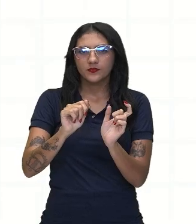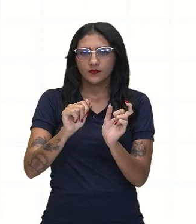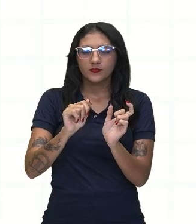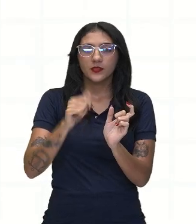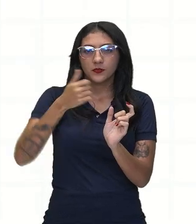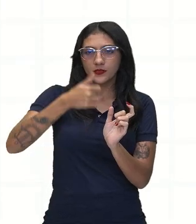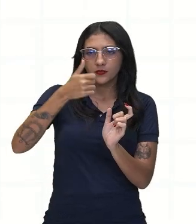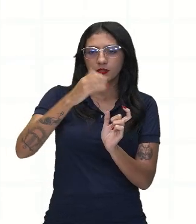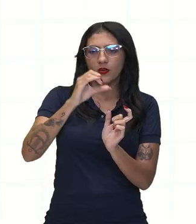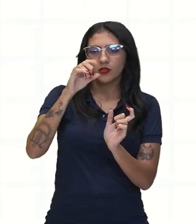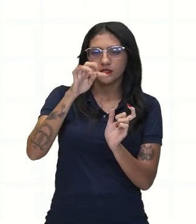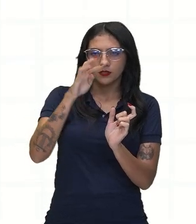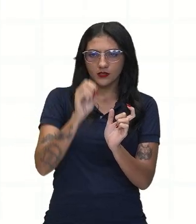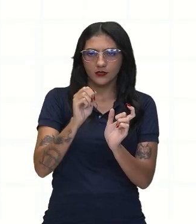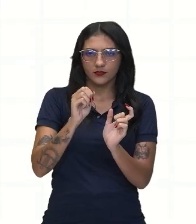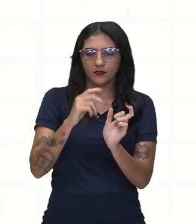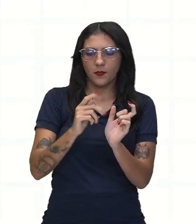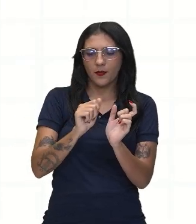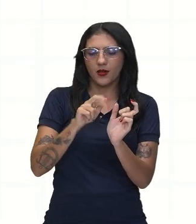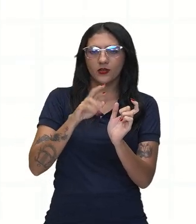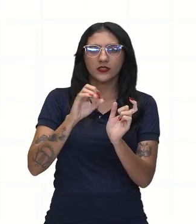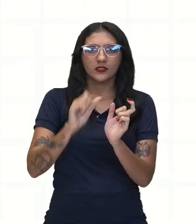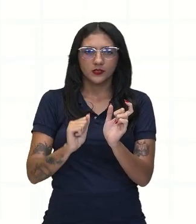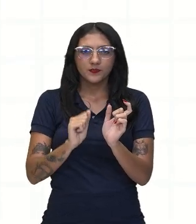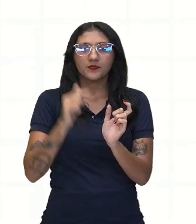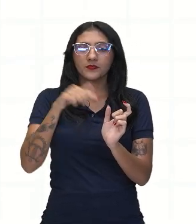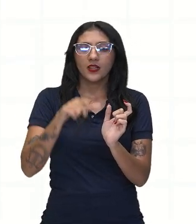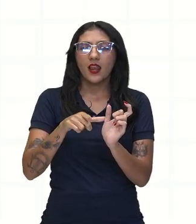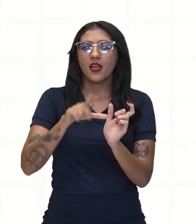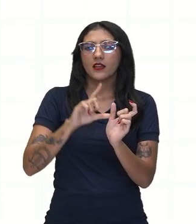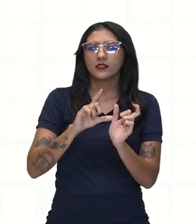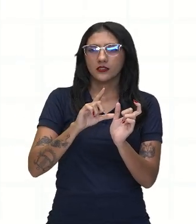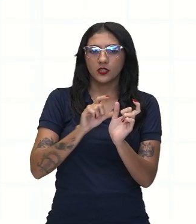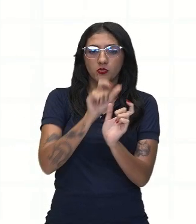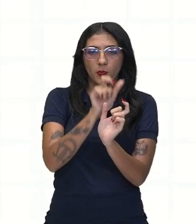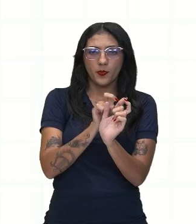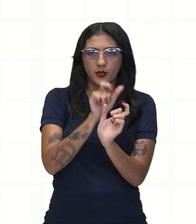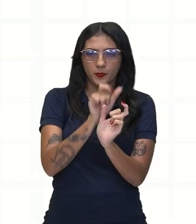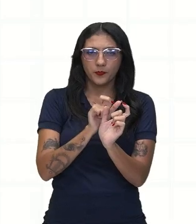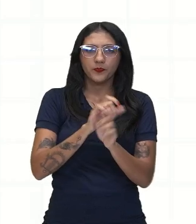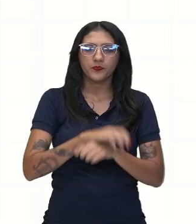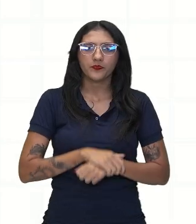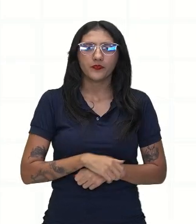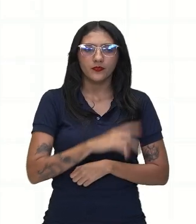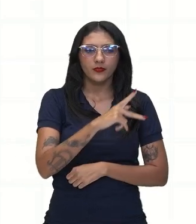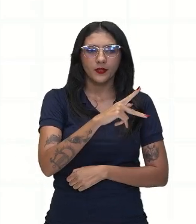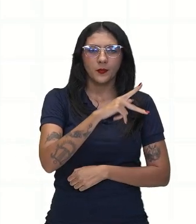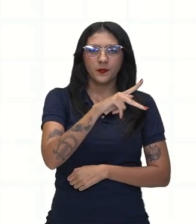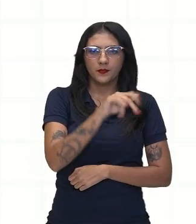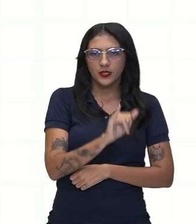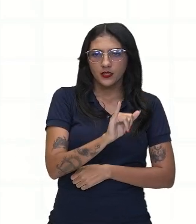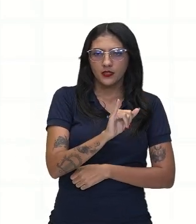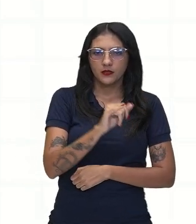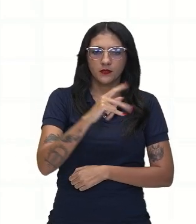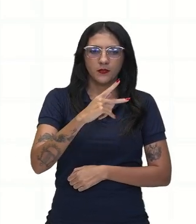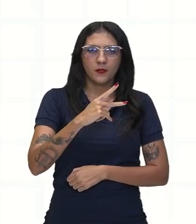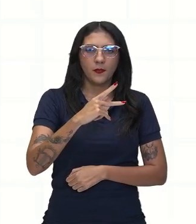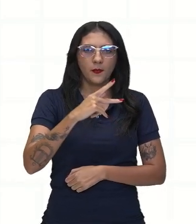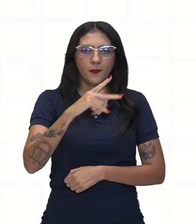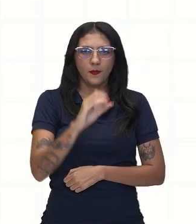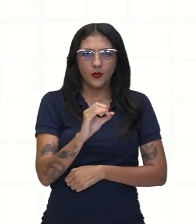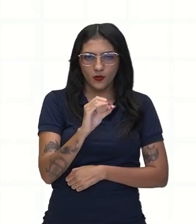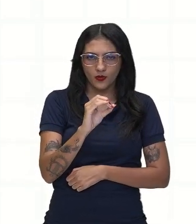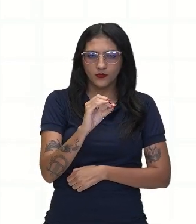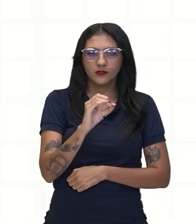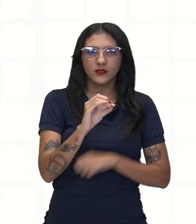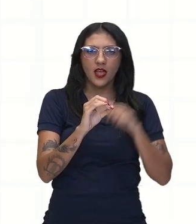Oxítona, paroxítona. Oxítona última, paroxítona penúltima. Então, pipoca, né? Olha